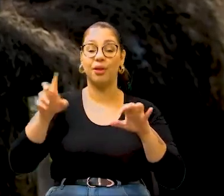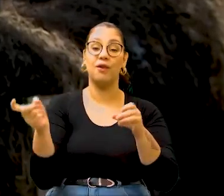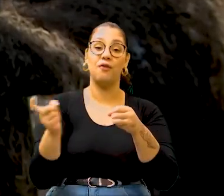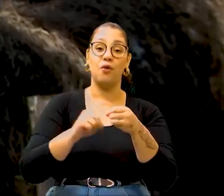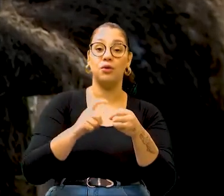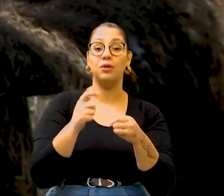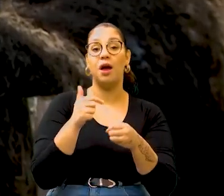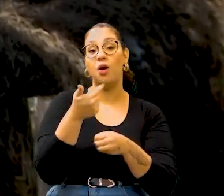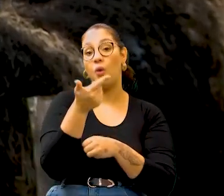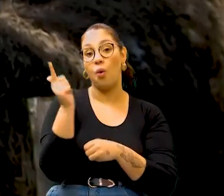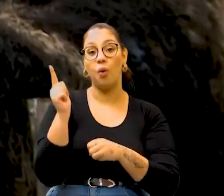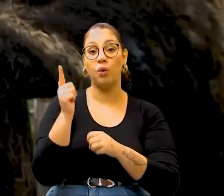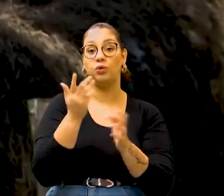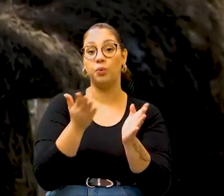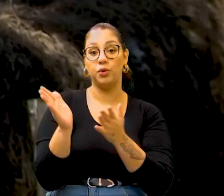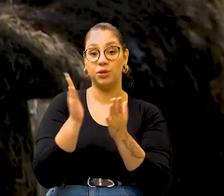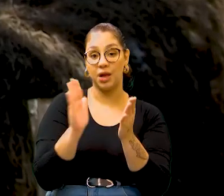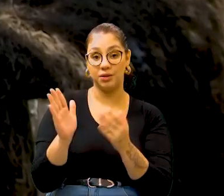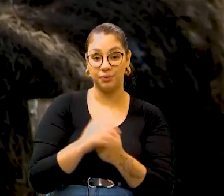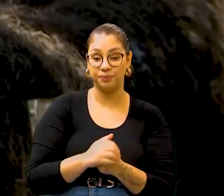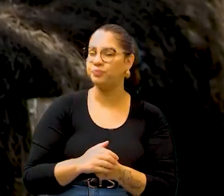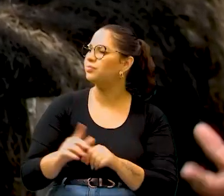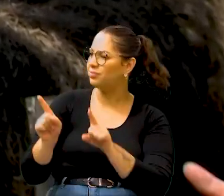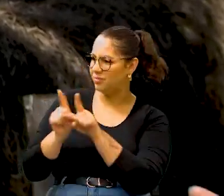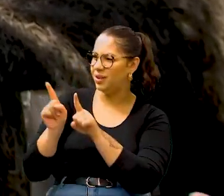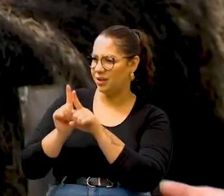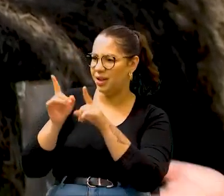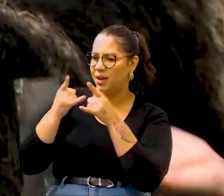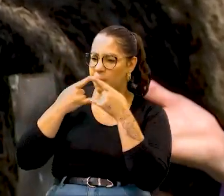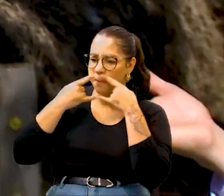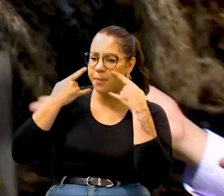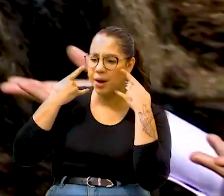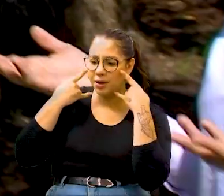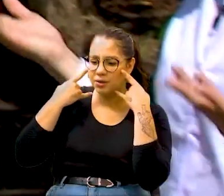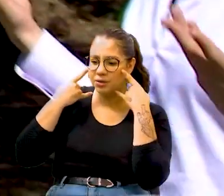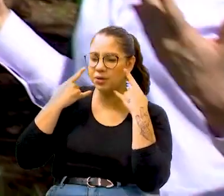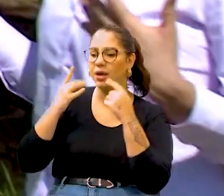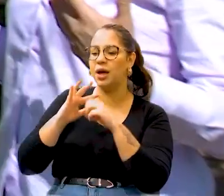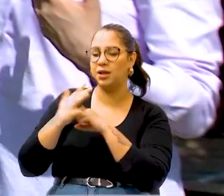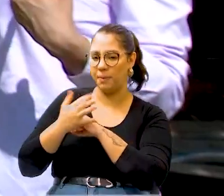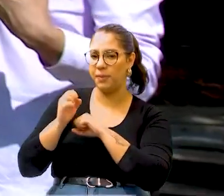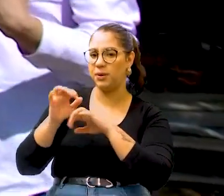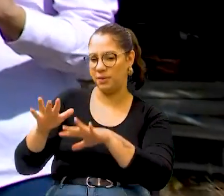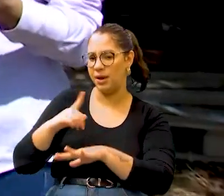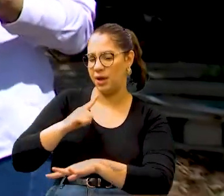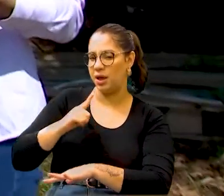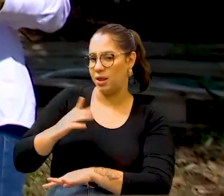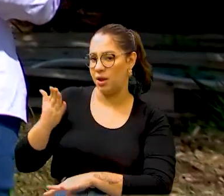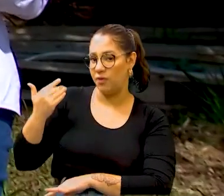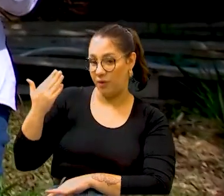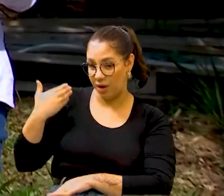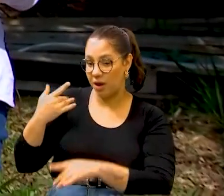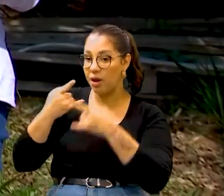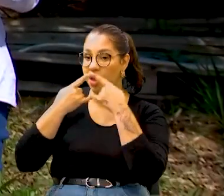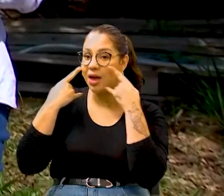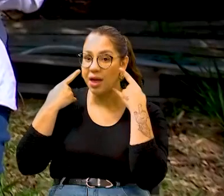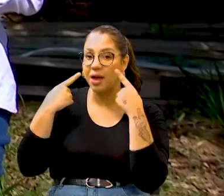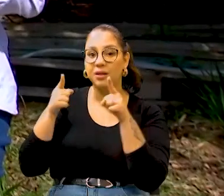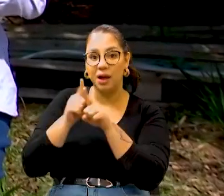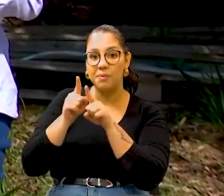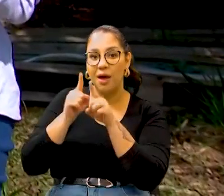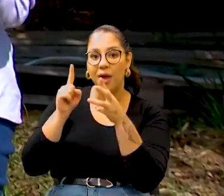para conseguir reencaminhar para outros processos. Eu sei que máscara também, que todo mundo usa para proteção contra a pandemia que teve